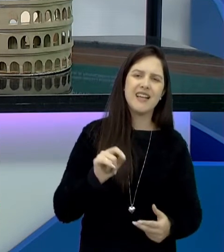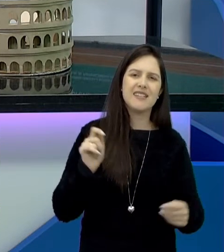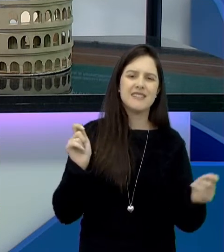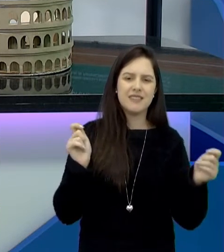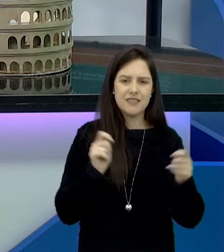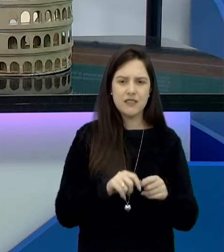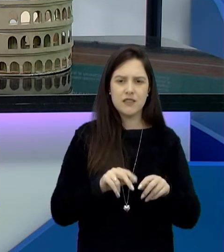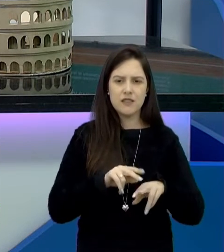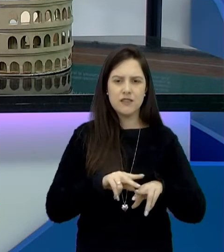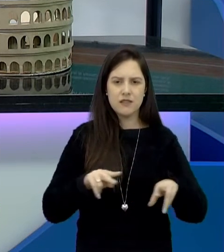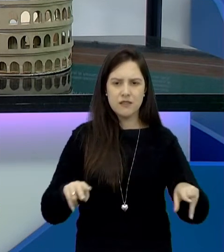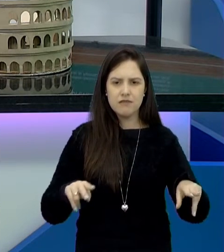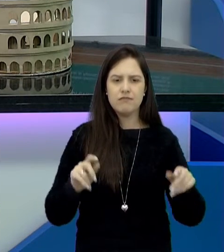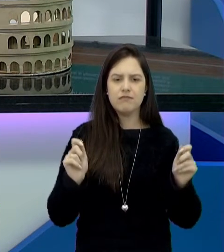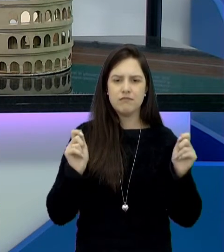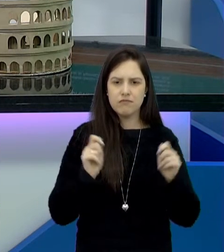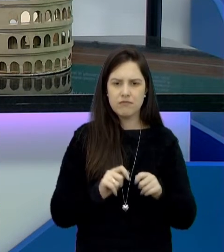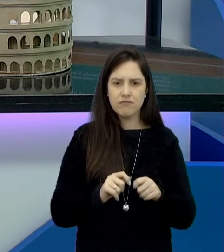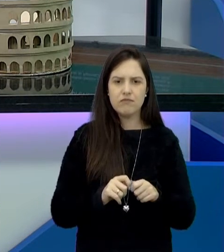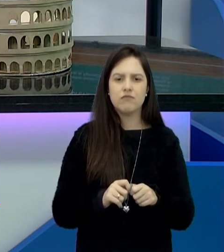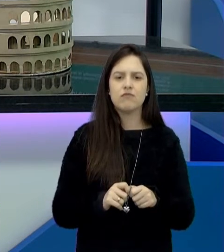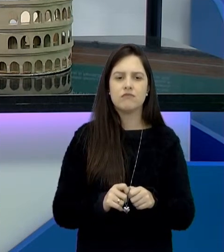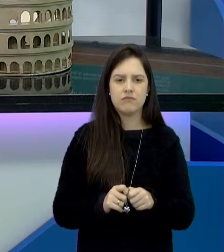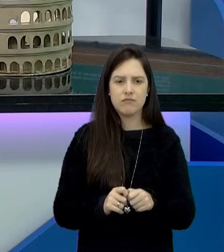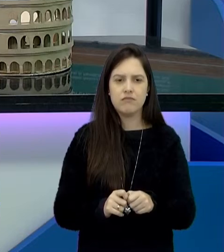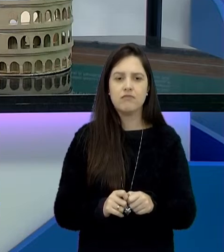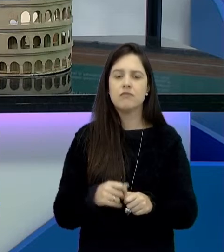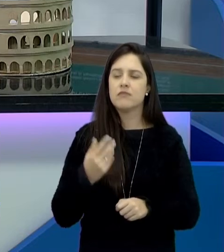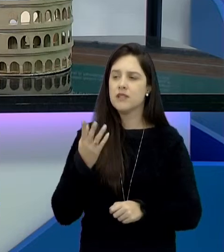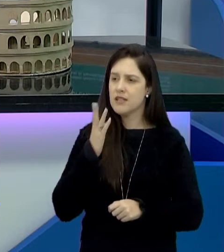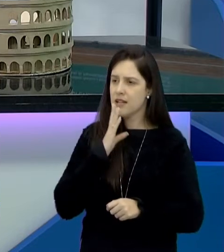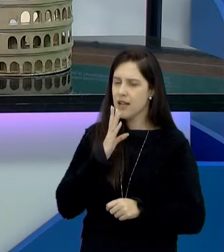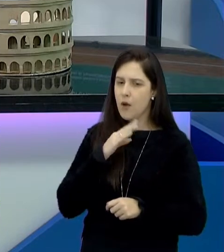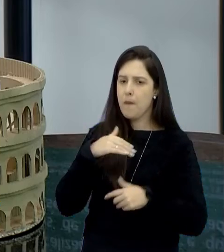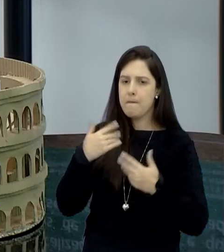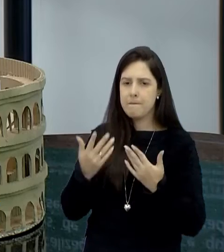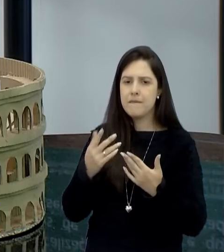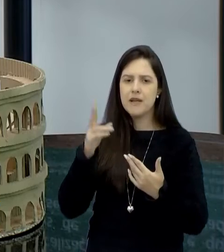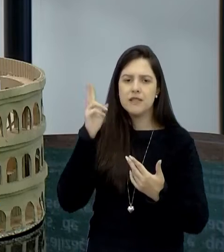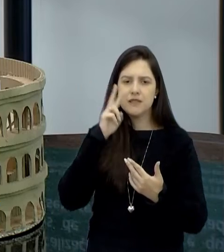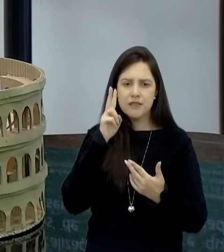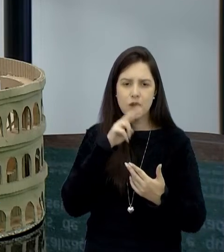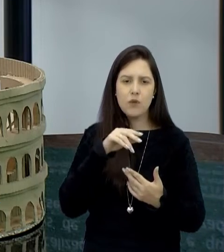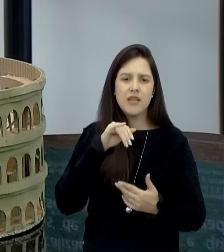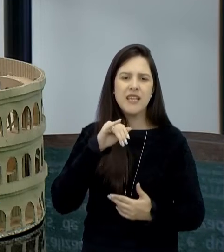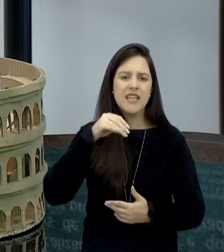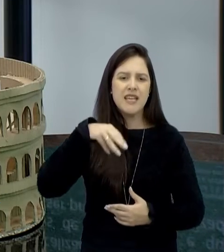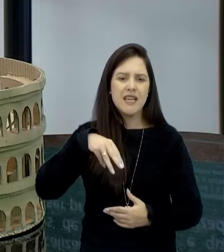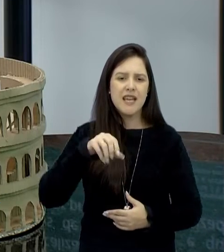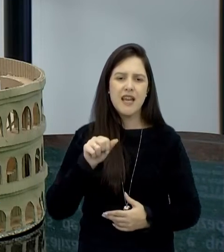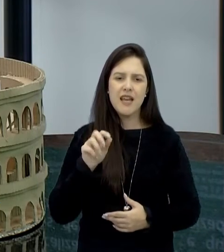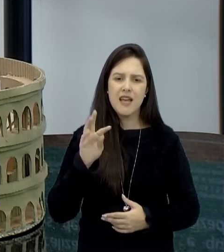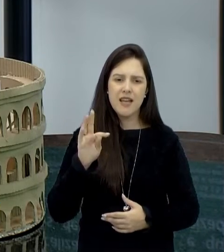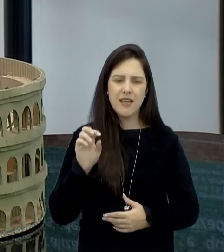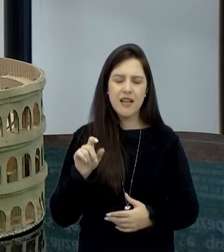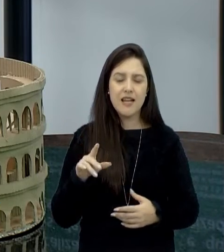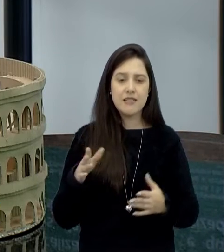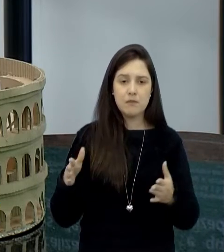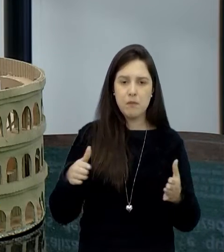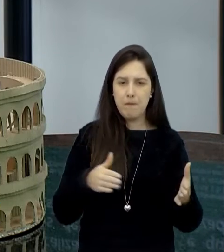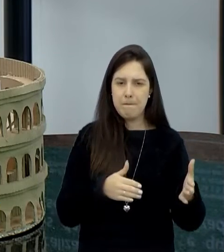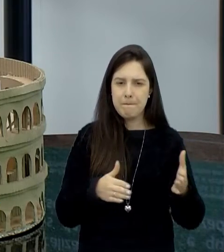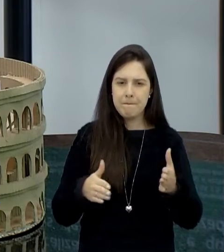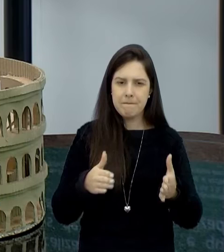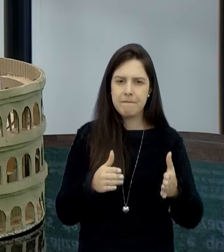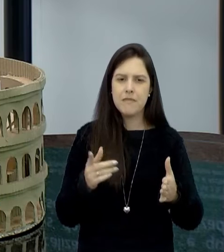um acervo itinerante, cada vez está em uma cidade. Legal. Então, são os bens móveis. Eles são materiais, mas eles são móveis, né? E